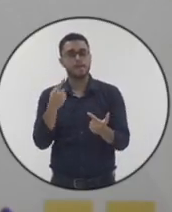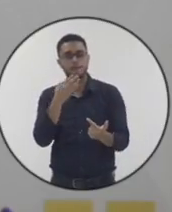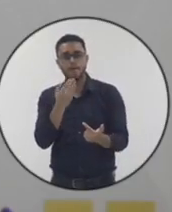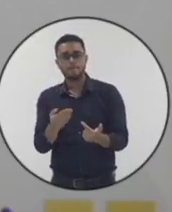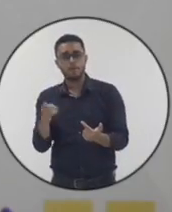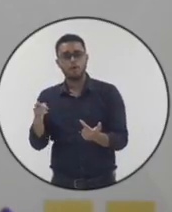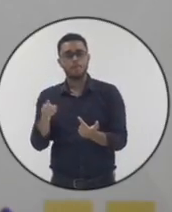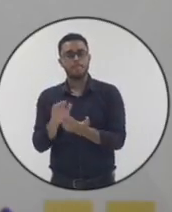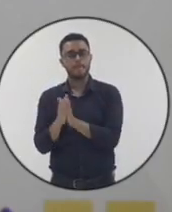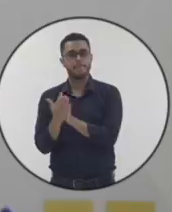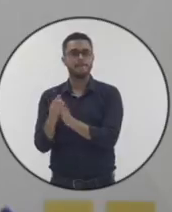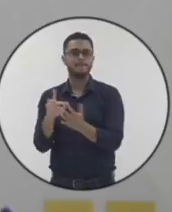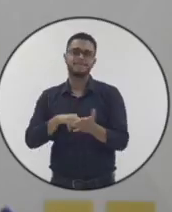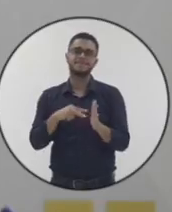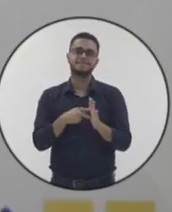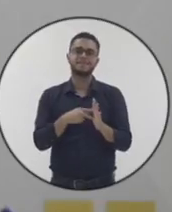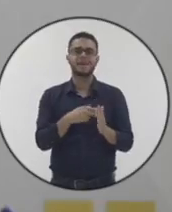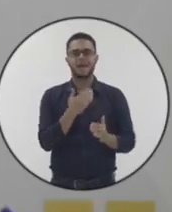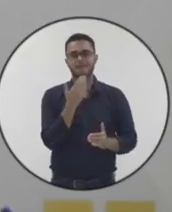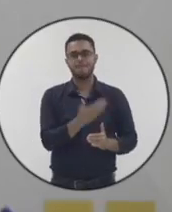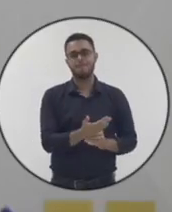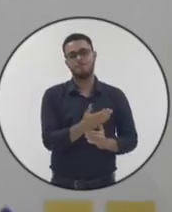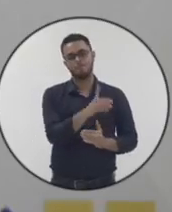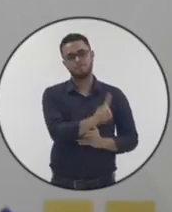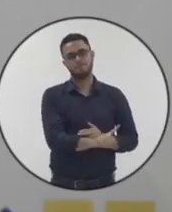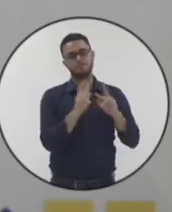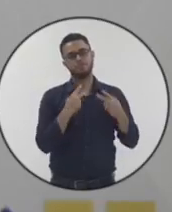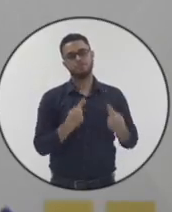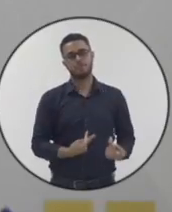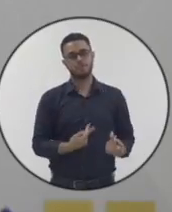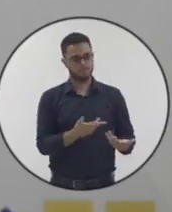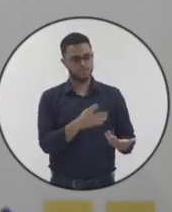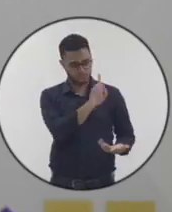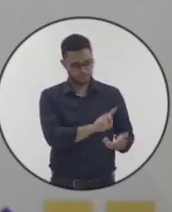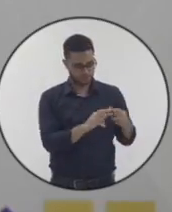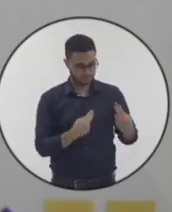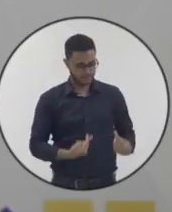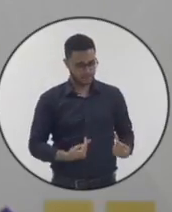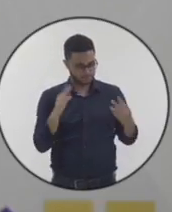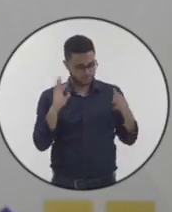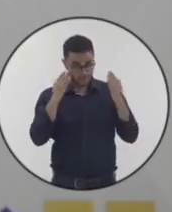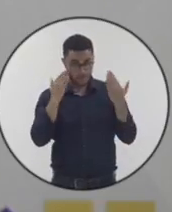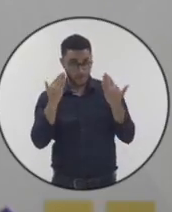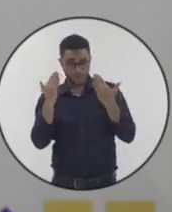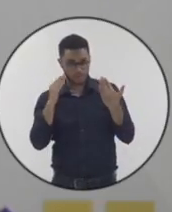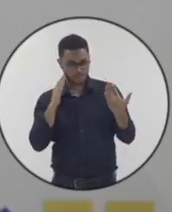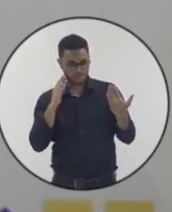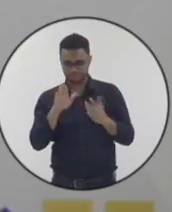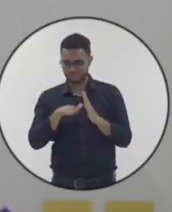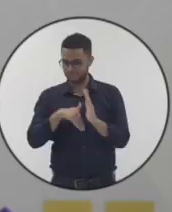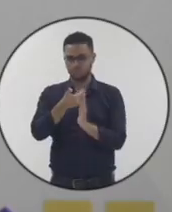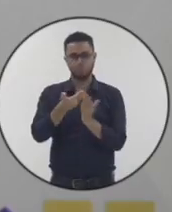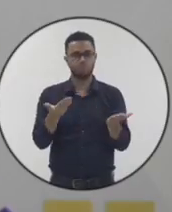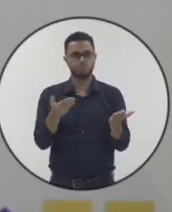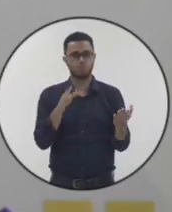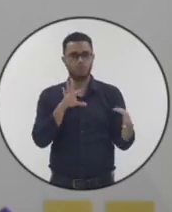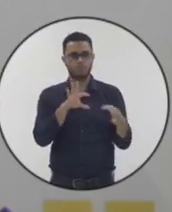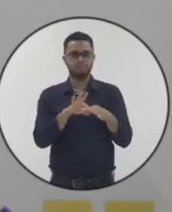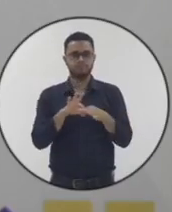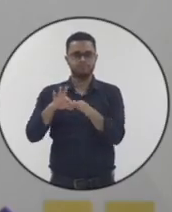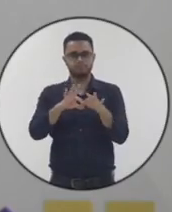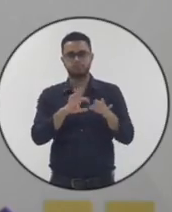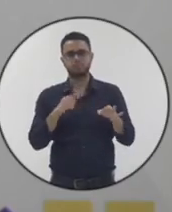é lutar por direitos humanos e, claro, direitos humanos e psicologia, tudo temos a ver, tudo